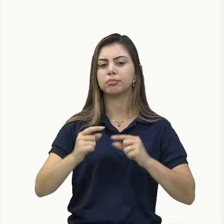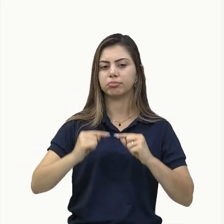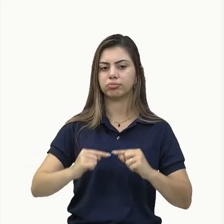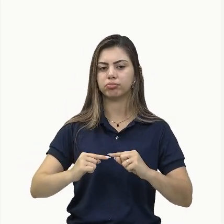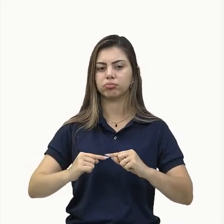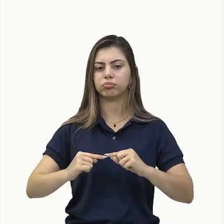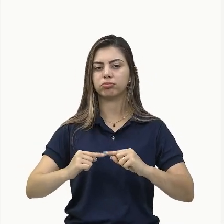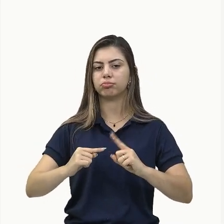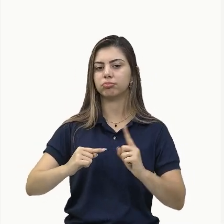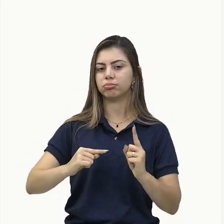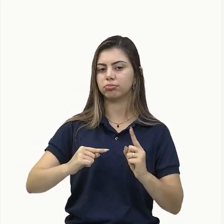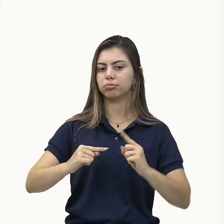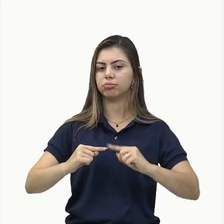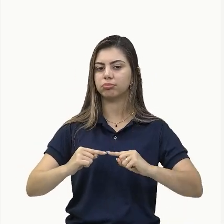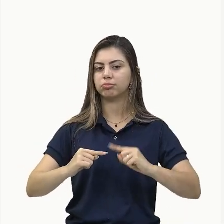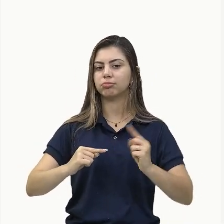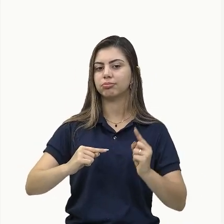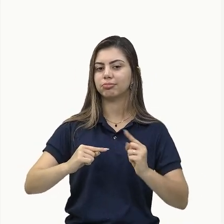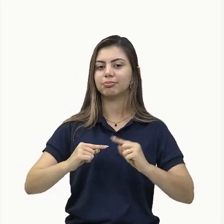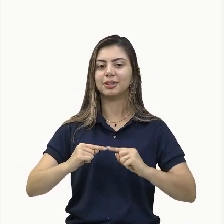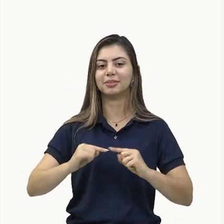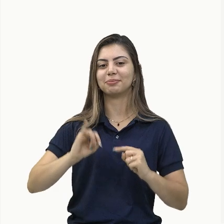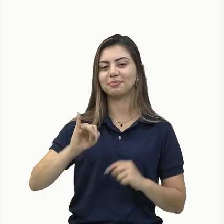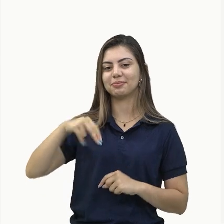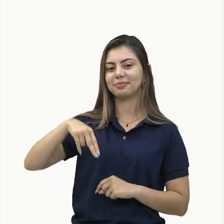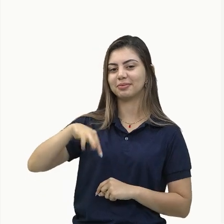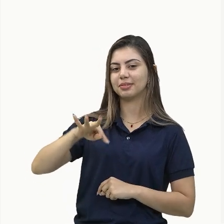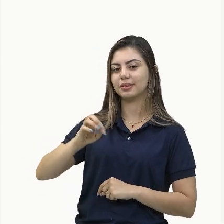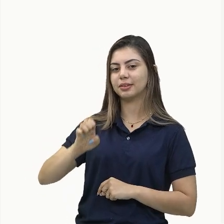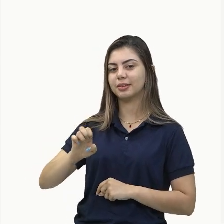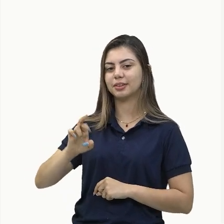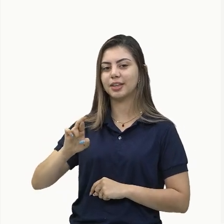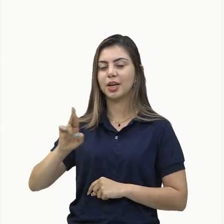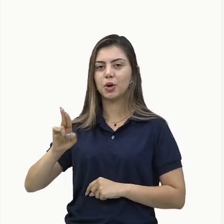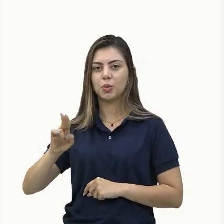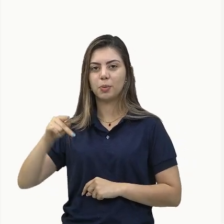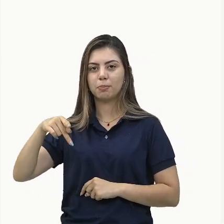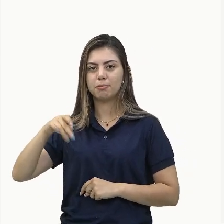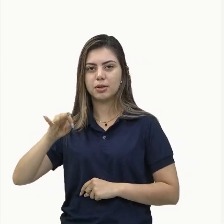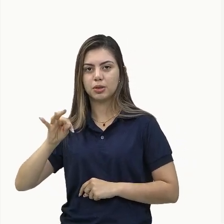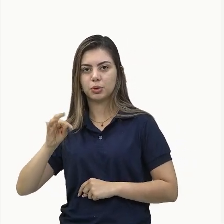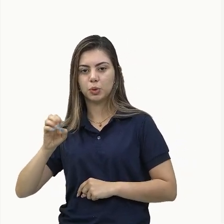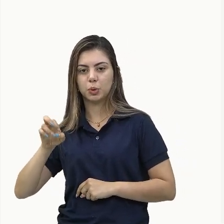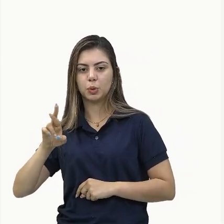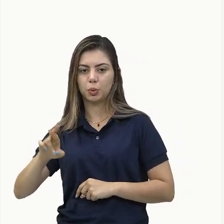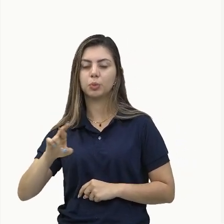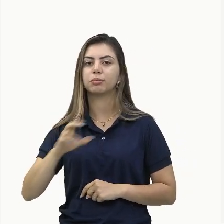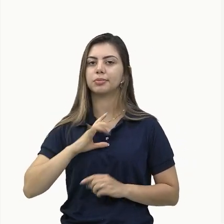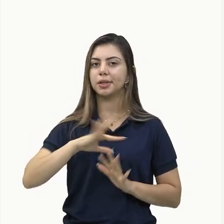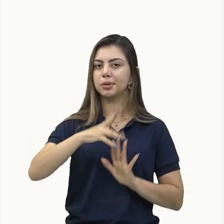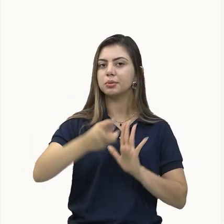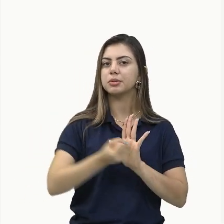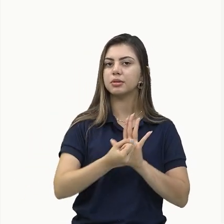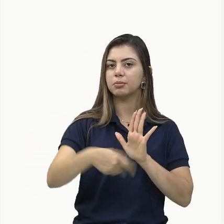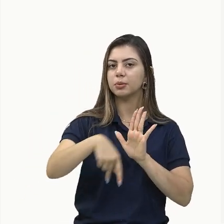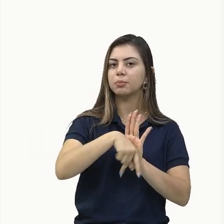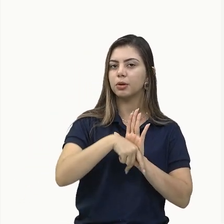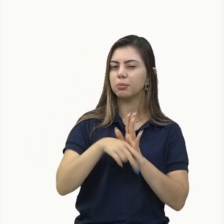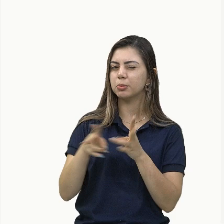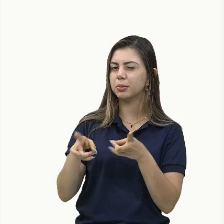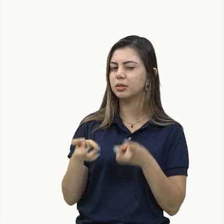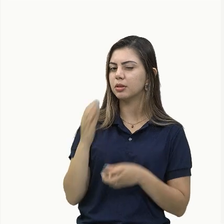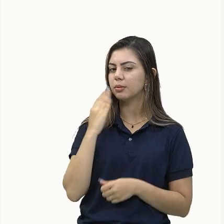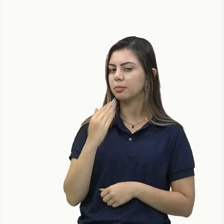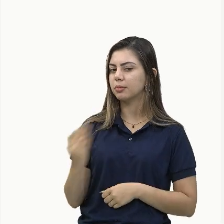símbolo. Vejam que o indutor eu tenho esse símbolo e o interruptor eu tenho aí o símbolo que parece